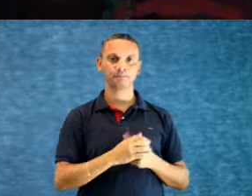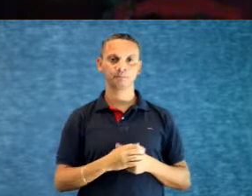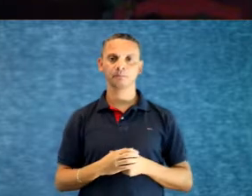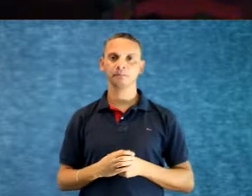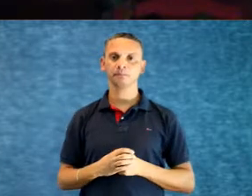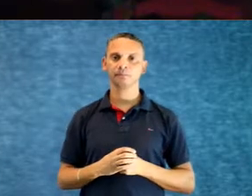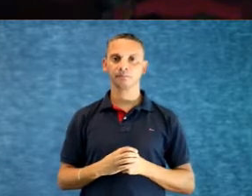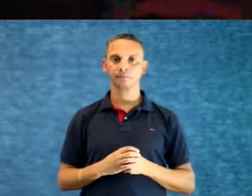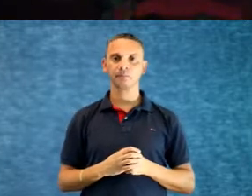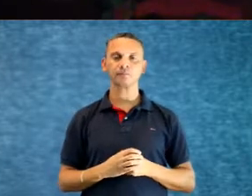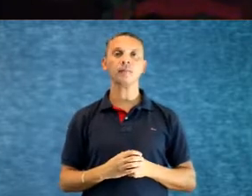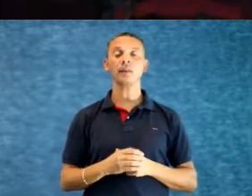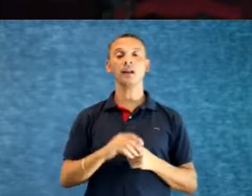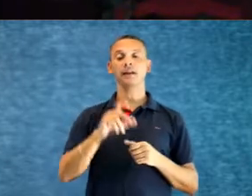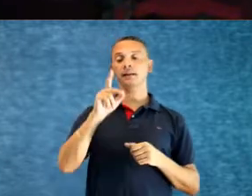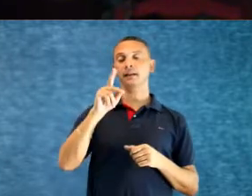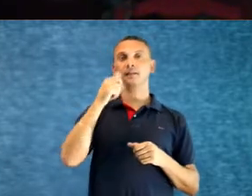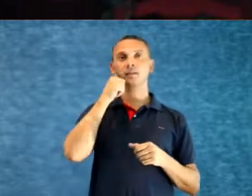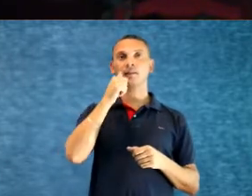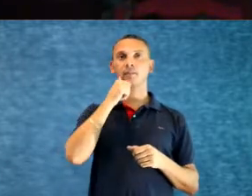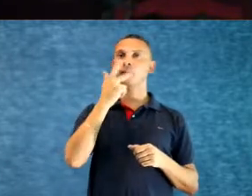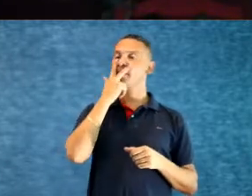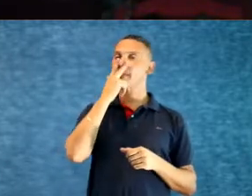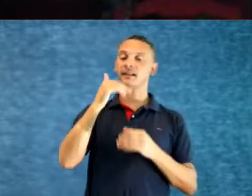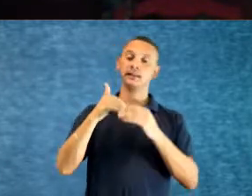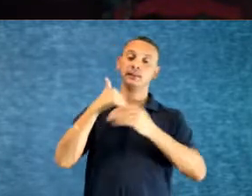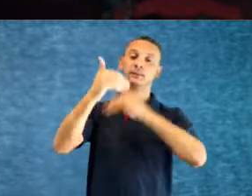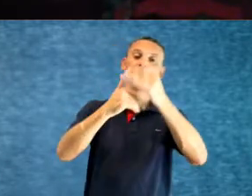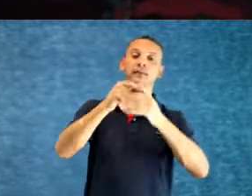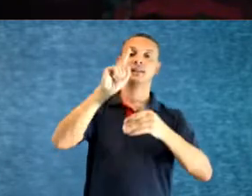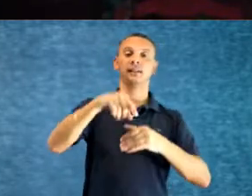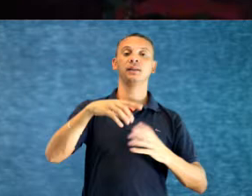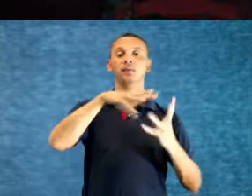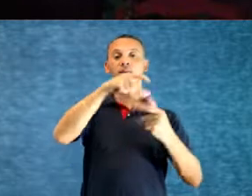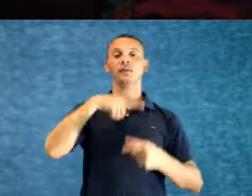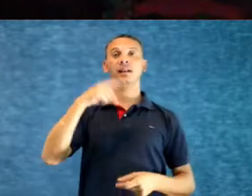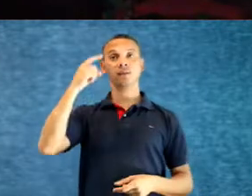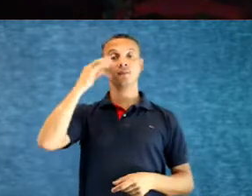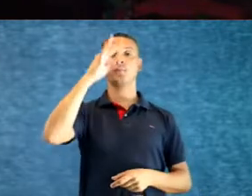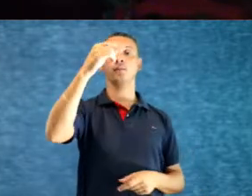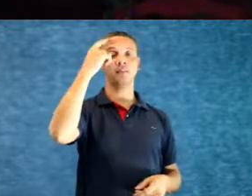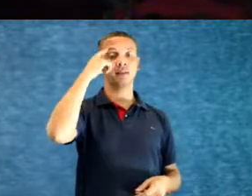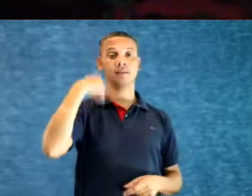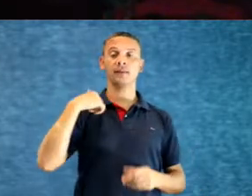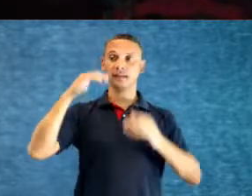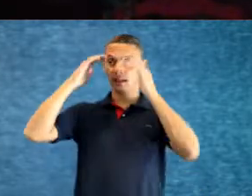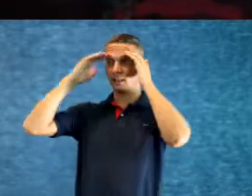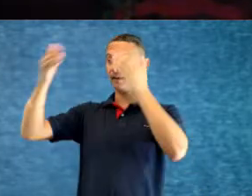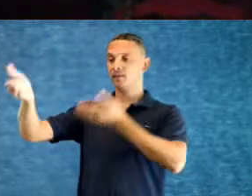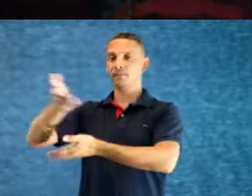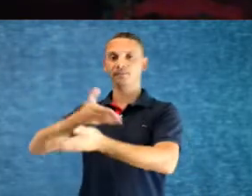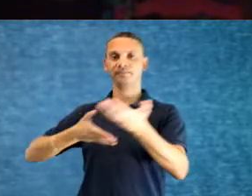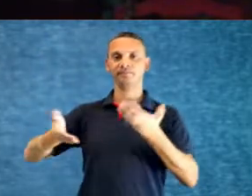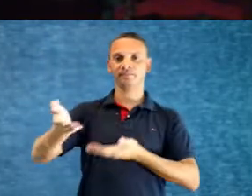Ela tem 4 mulheres no enterro dele, ela é uma das 4. Isso está documentado em jornais, em fotografias e tudo.